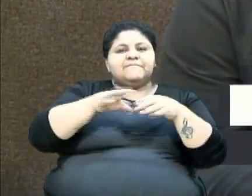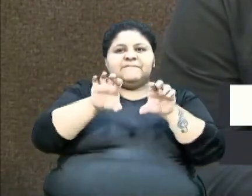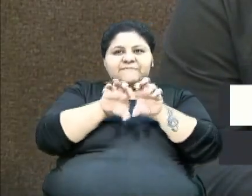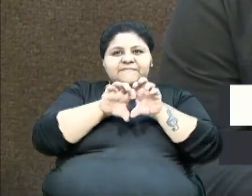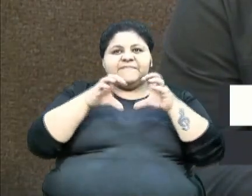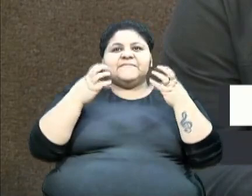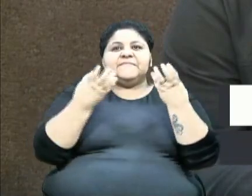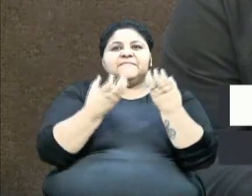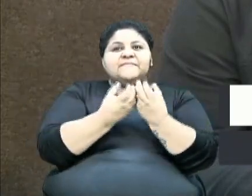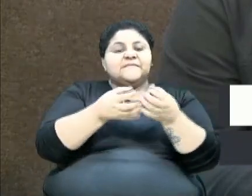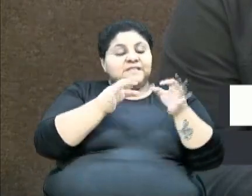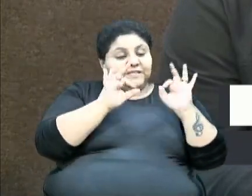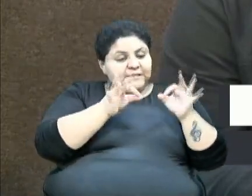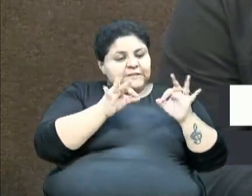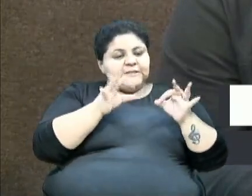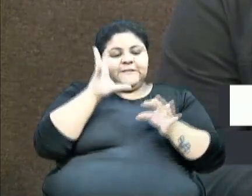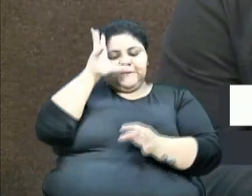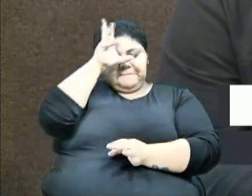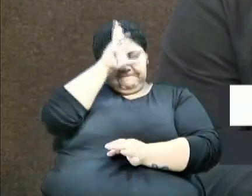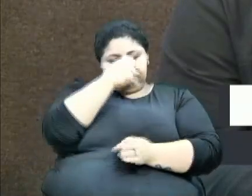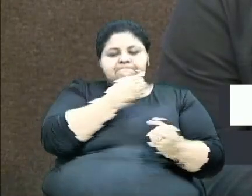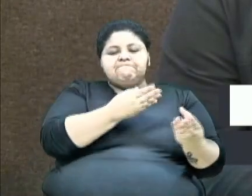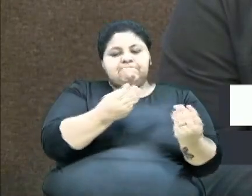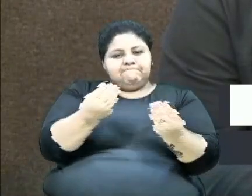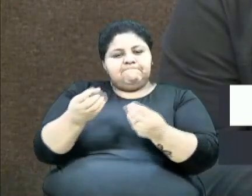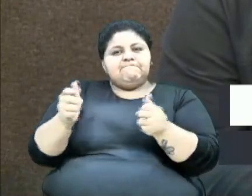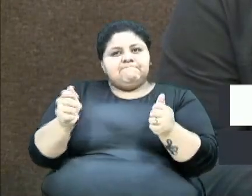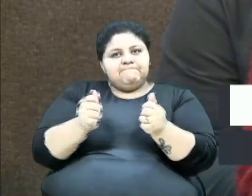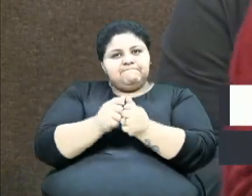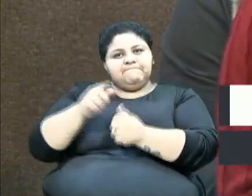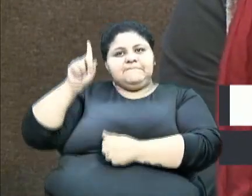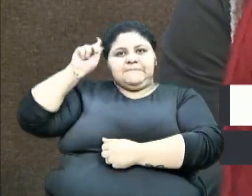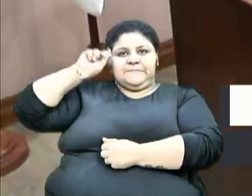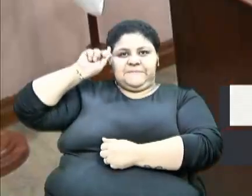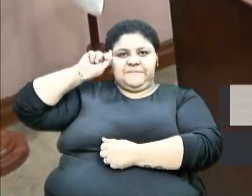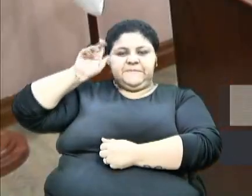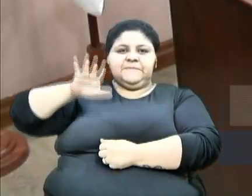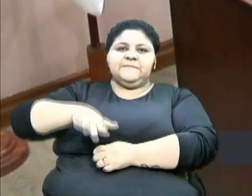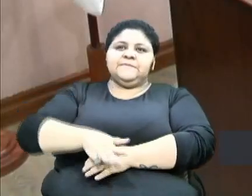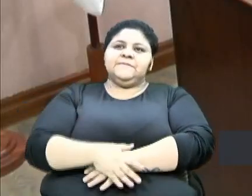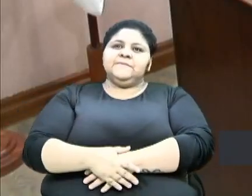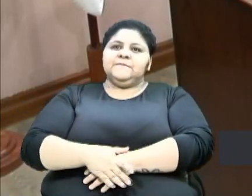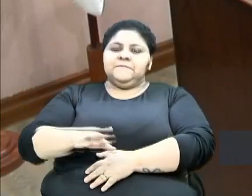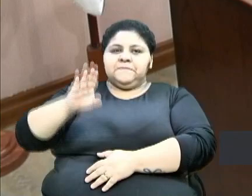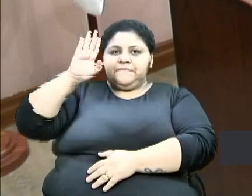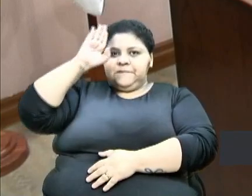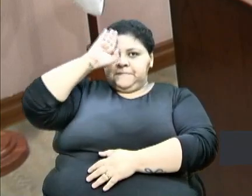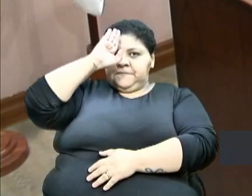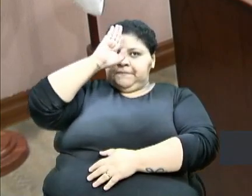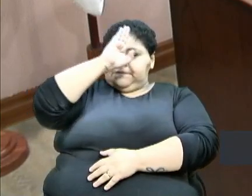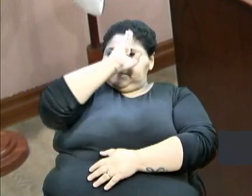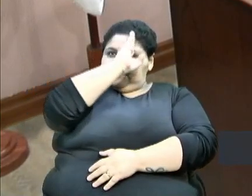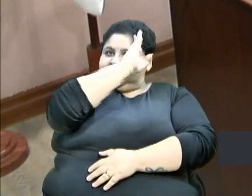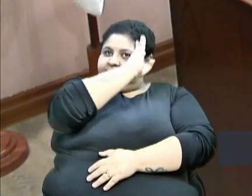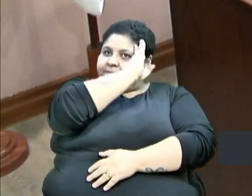que certamente aprende muito com vocês diariamente. Adriano Bressan, apaixonado.